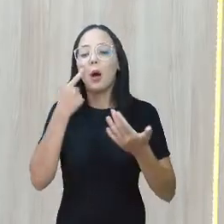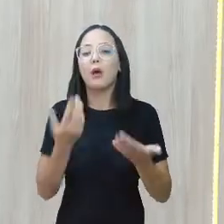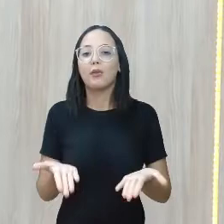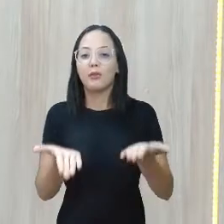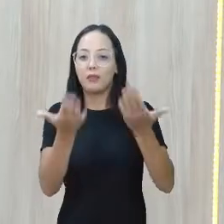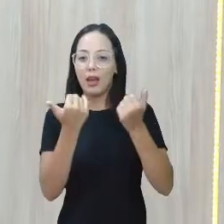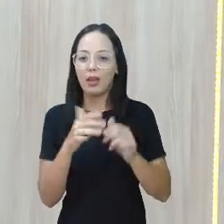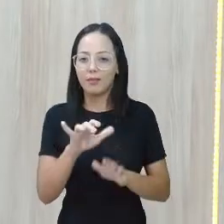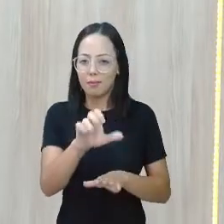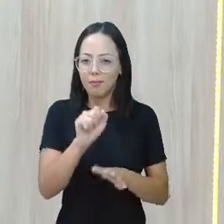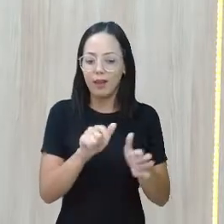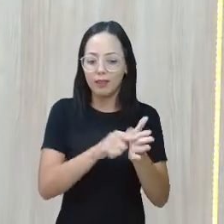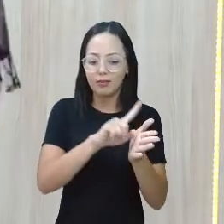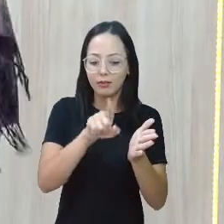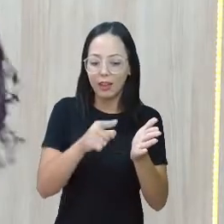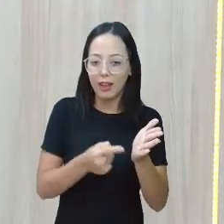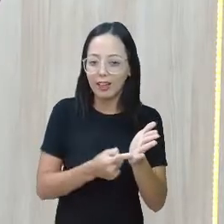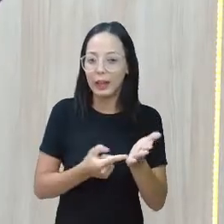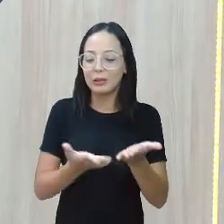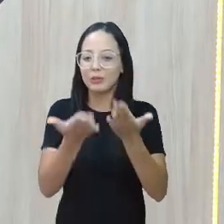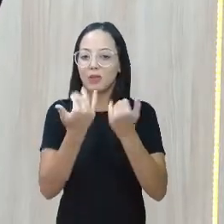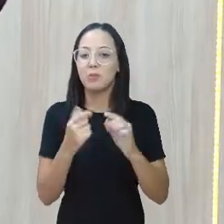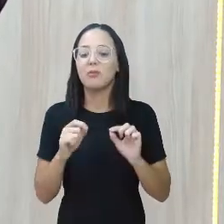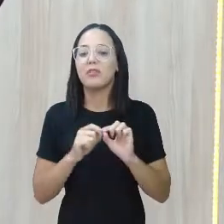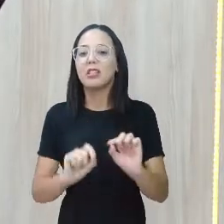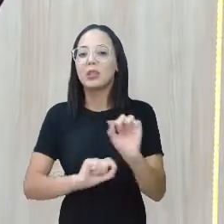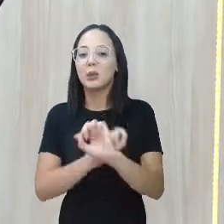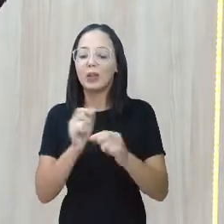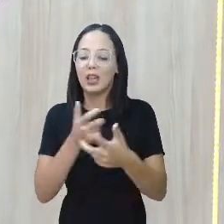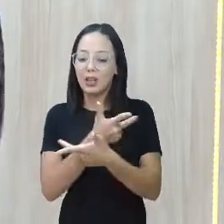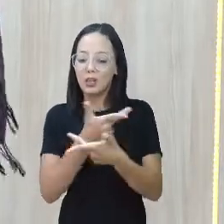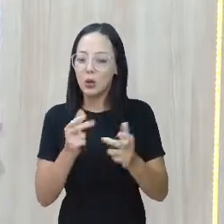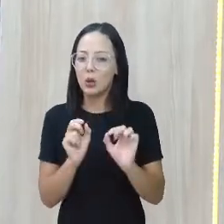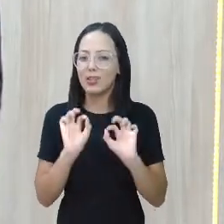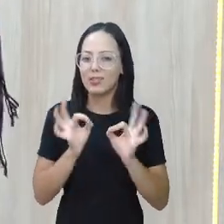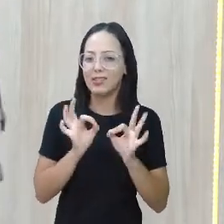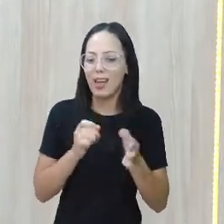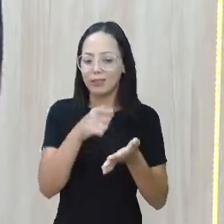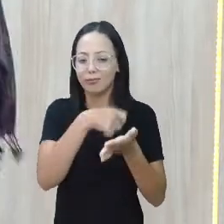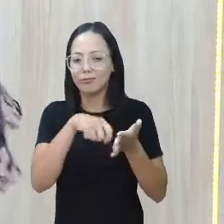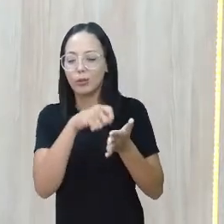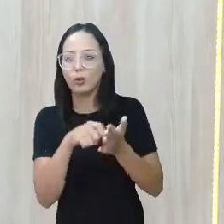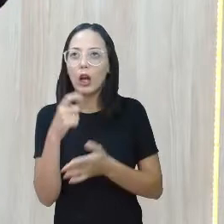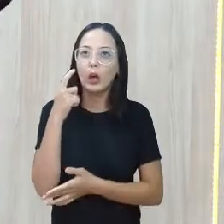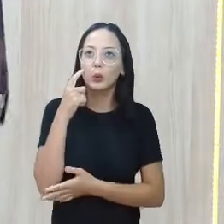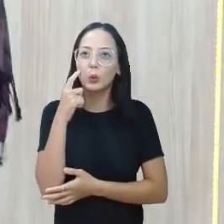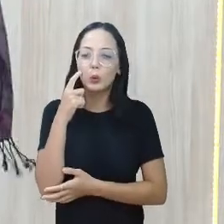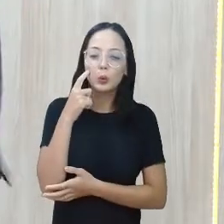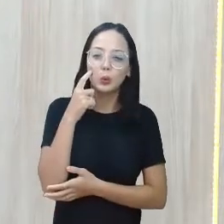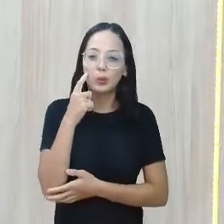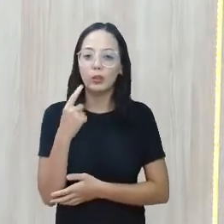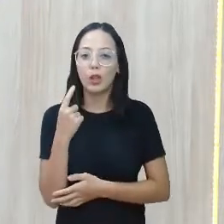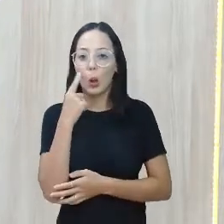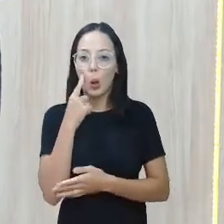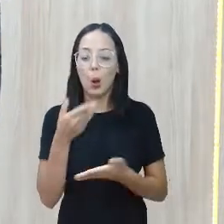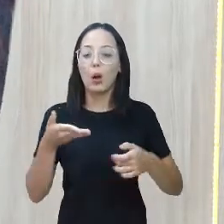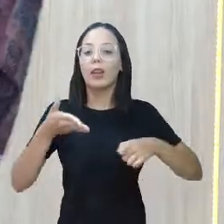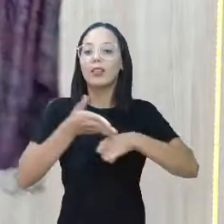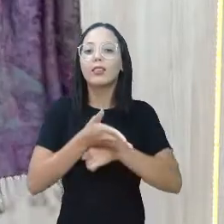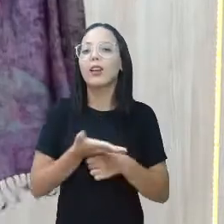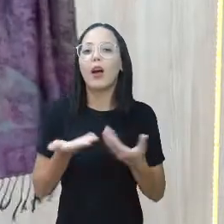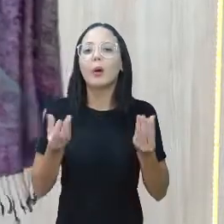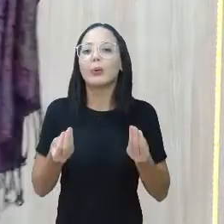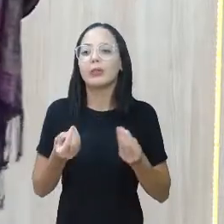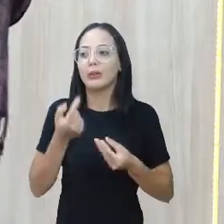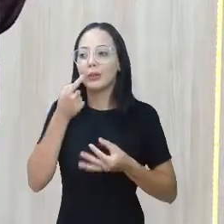embora, pega o caderno, vamos fazer as coisas direitinho, anotar. Dúvida? Vai entrar onde?